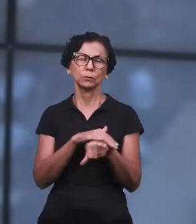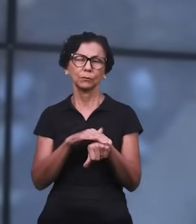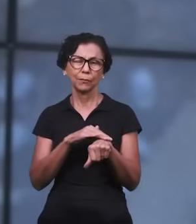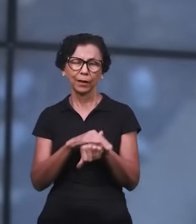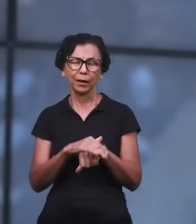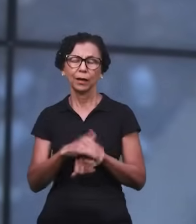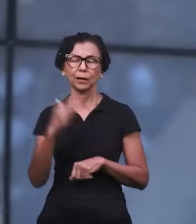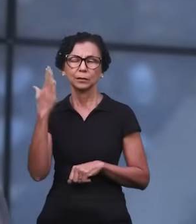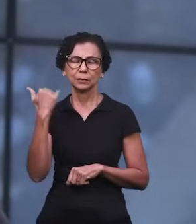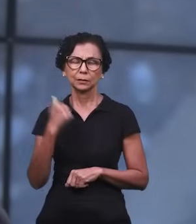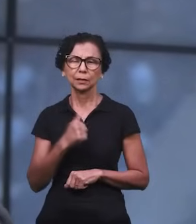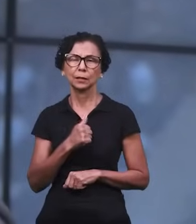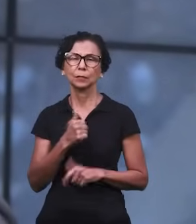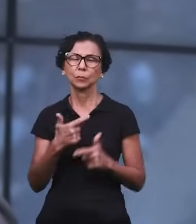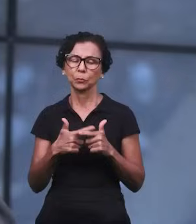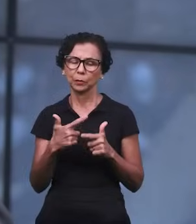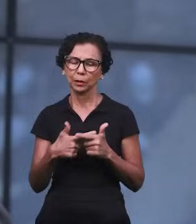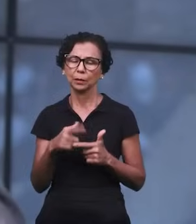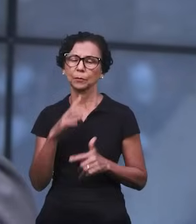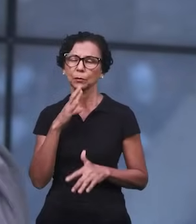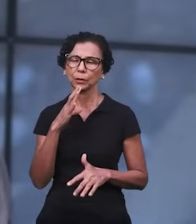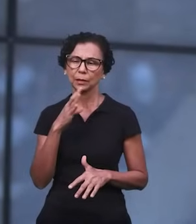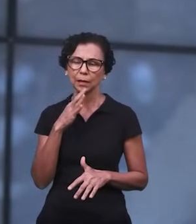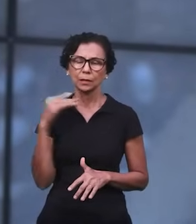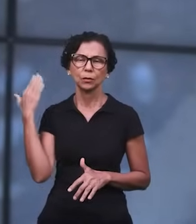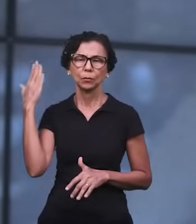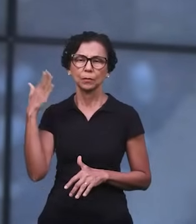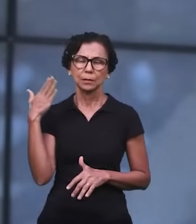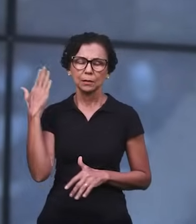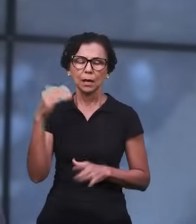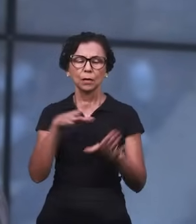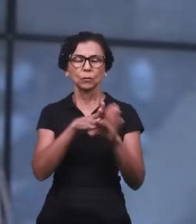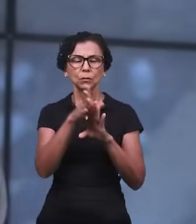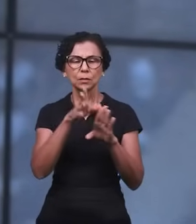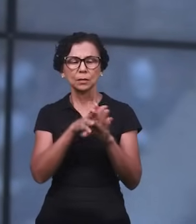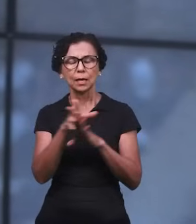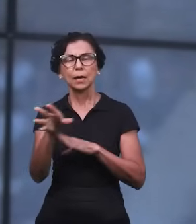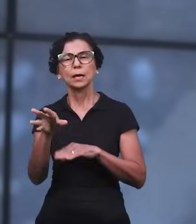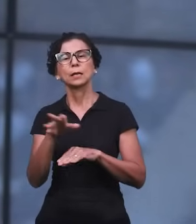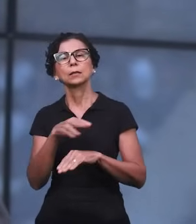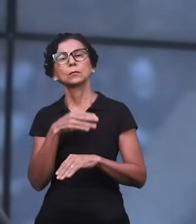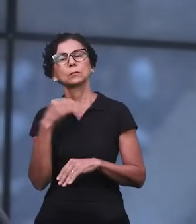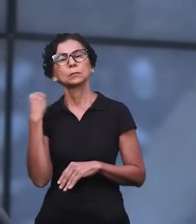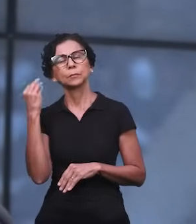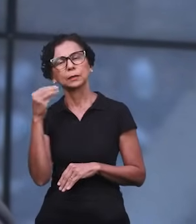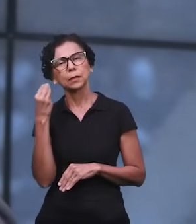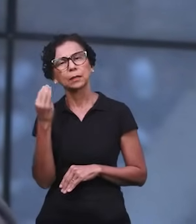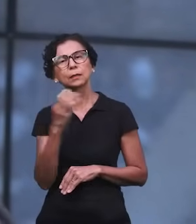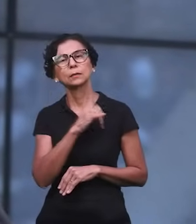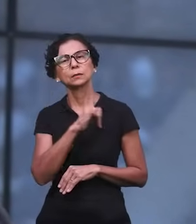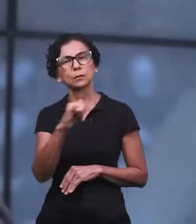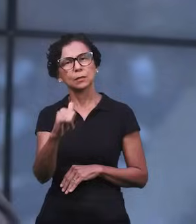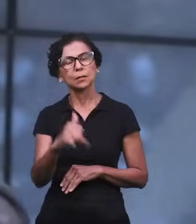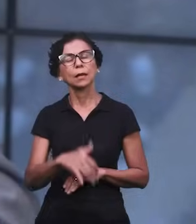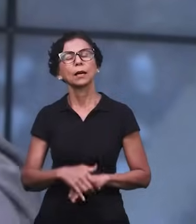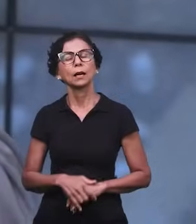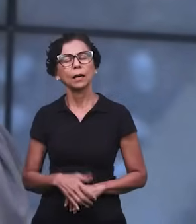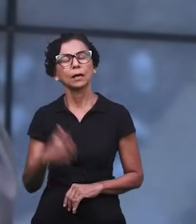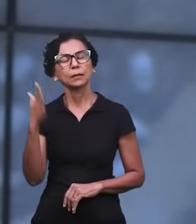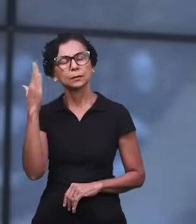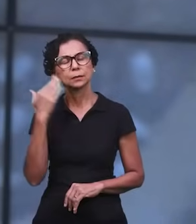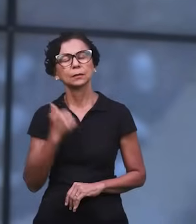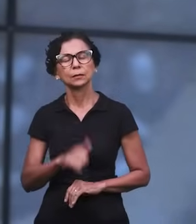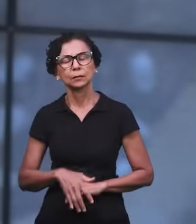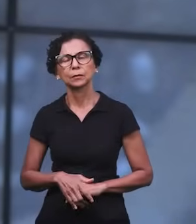Ele sabe o que você está passando. Entendeu? Ele tem uma palavra para você, ele tem uma experiência para te contar. Entendeu?